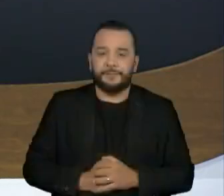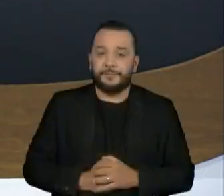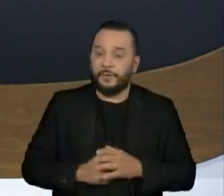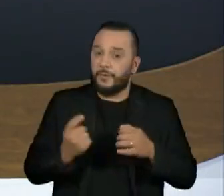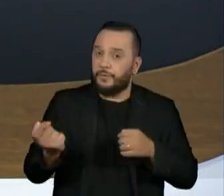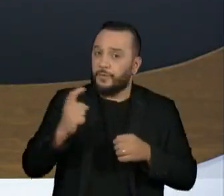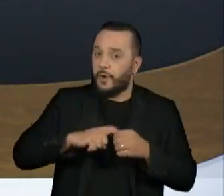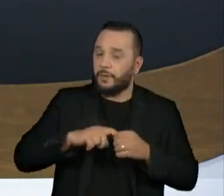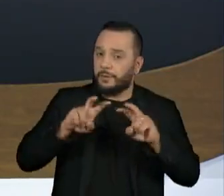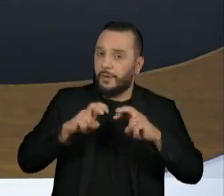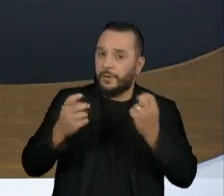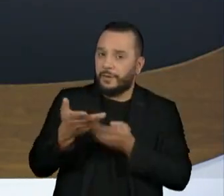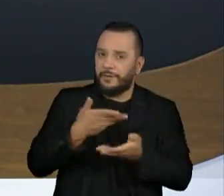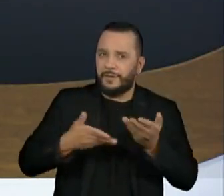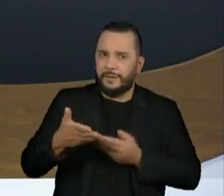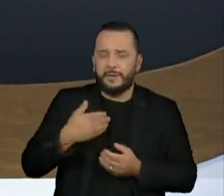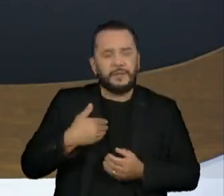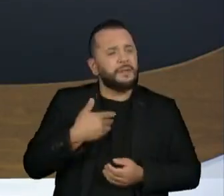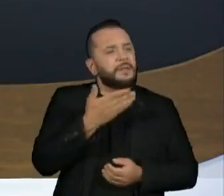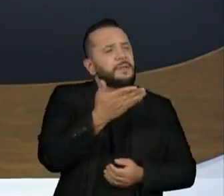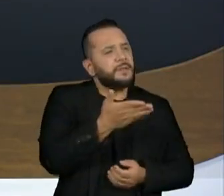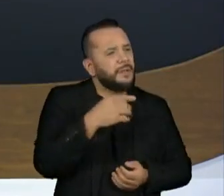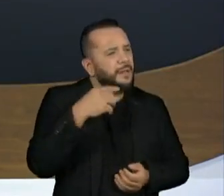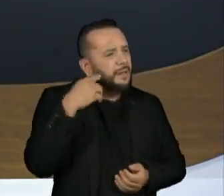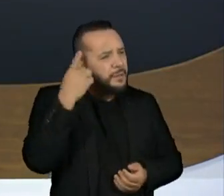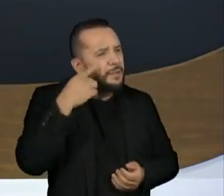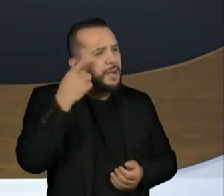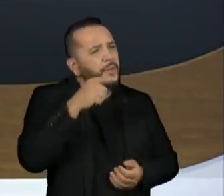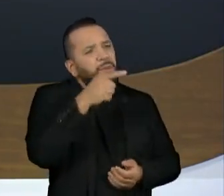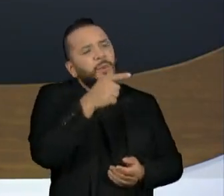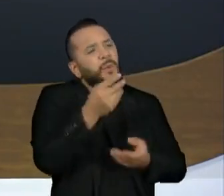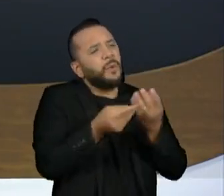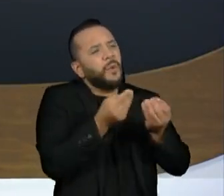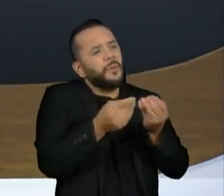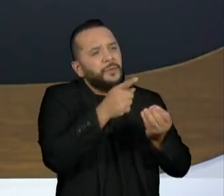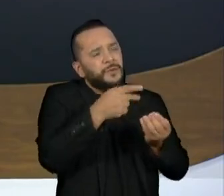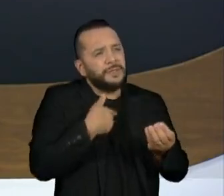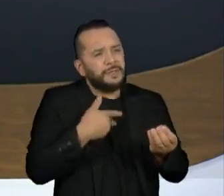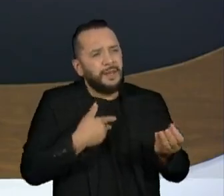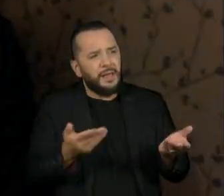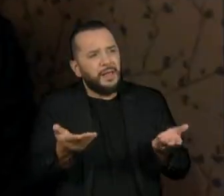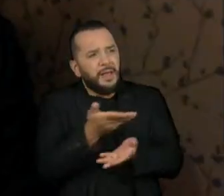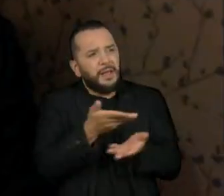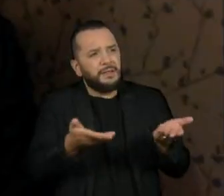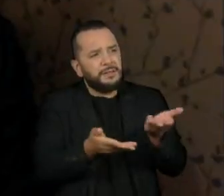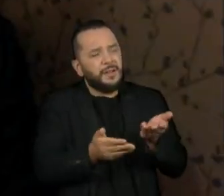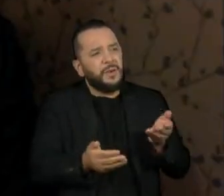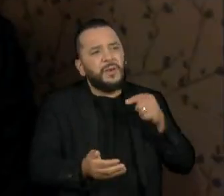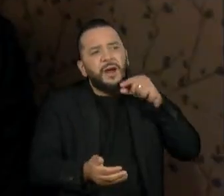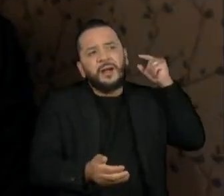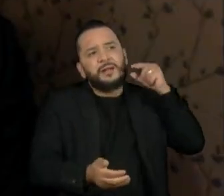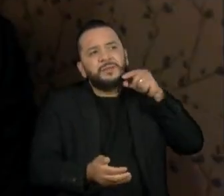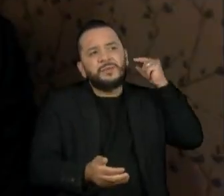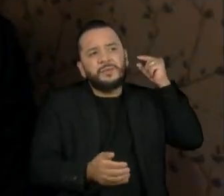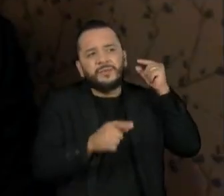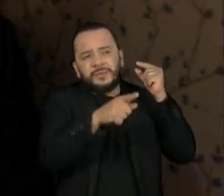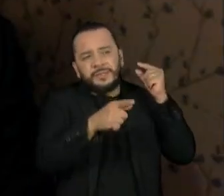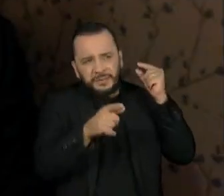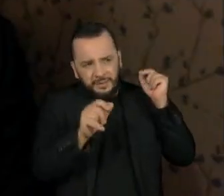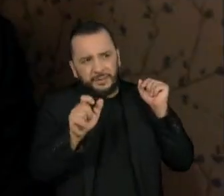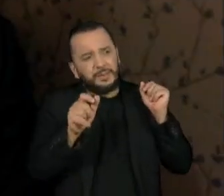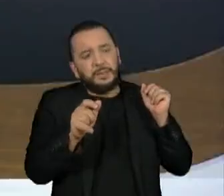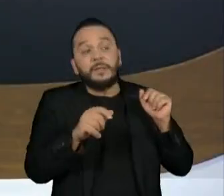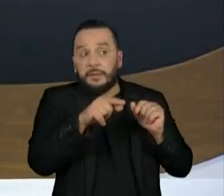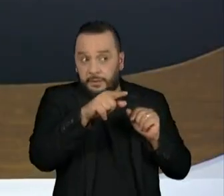Estamos de volta com o Roda Viva. Deputado, eu queria insistir um pouquinho mais nessa sua relação sui generis com o Arthur Lira, porque já depois